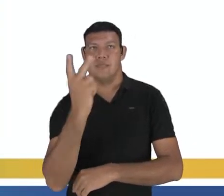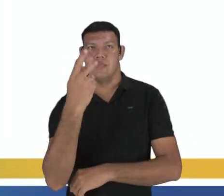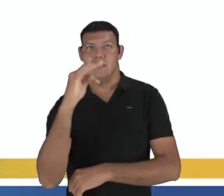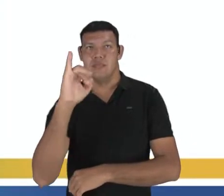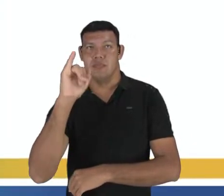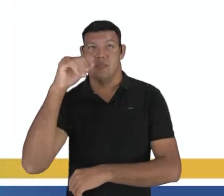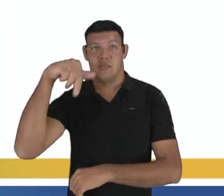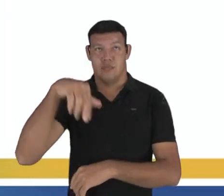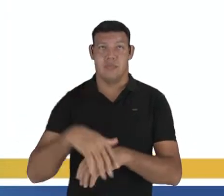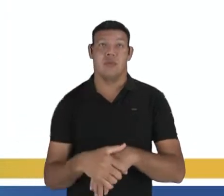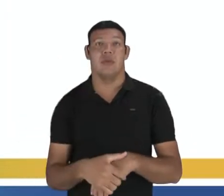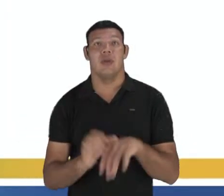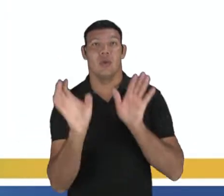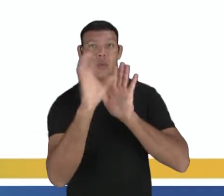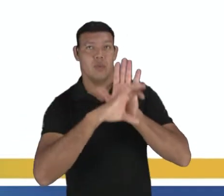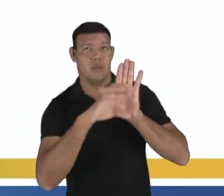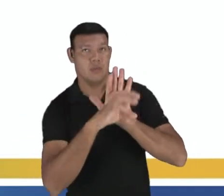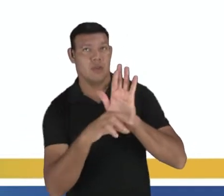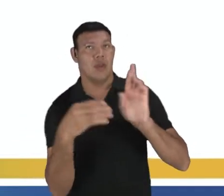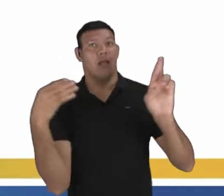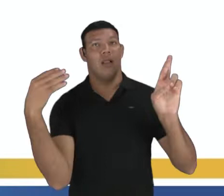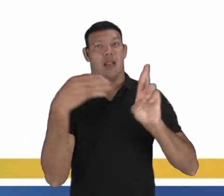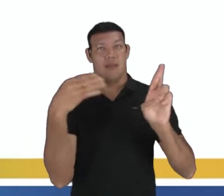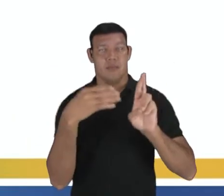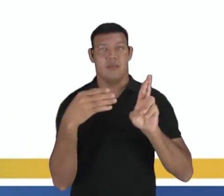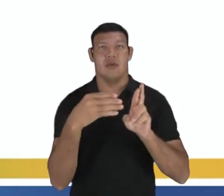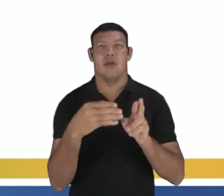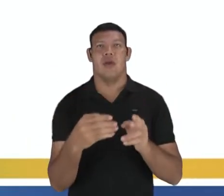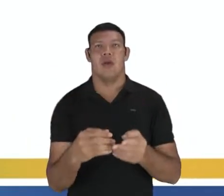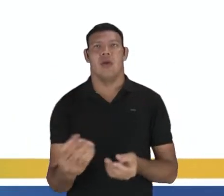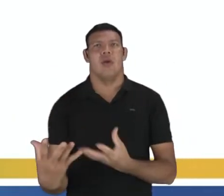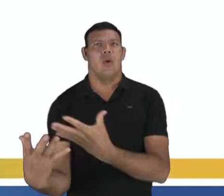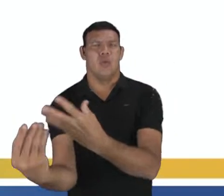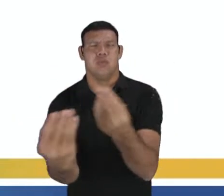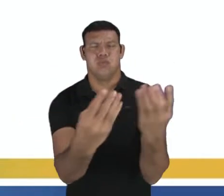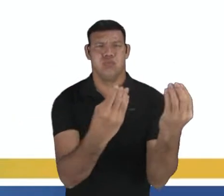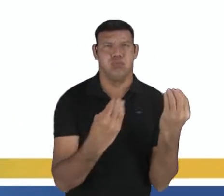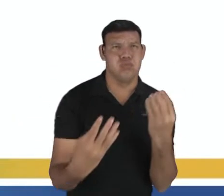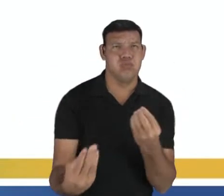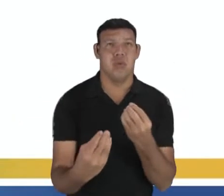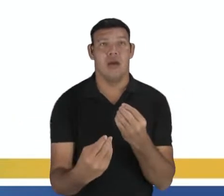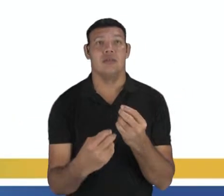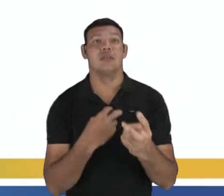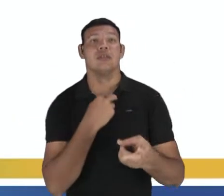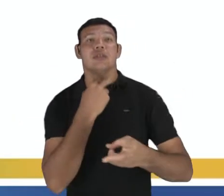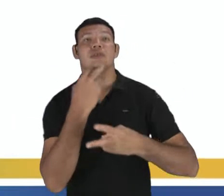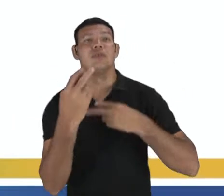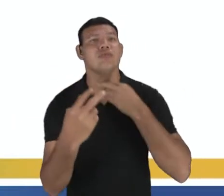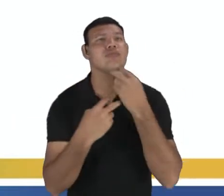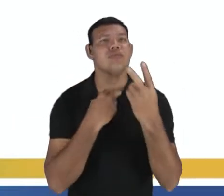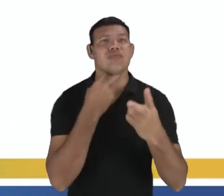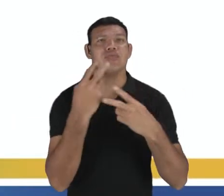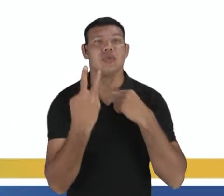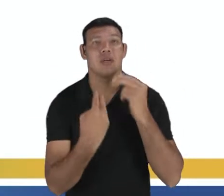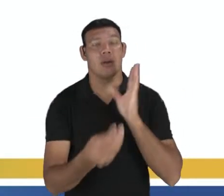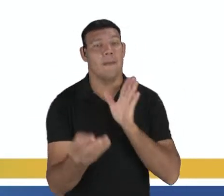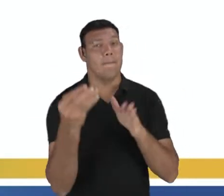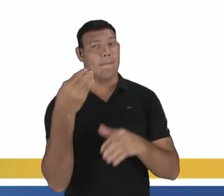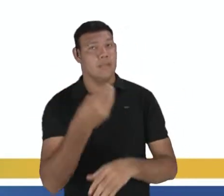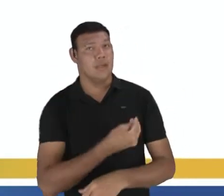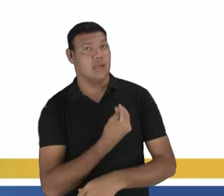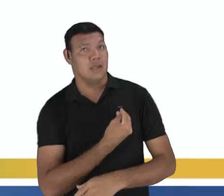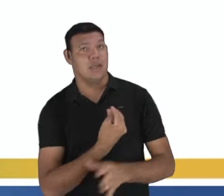por sua vez estão fundamentados em outros. Nesse sentido, a polifonia está